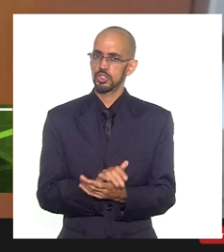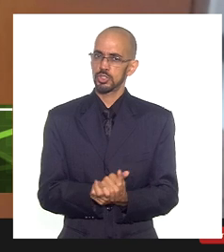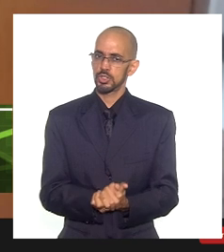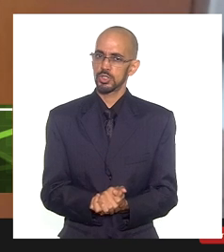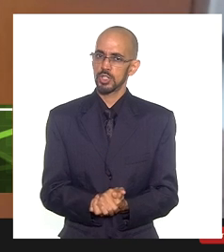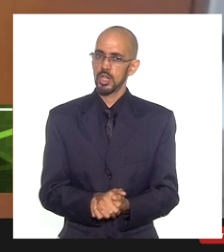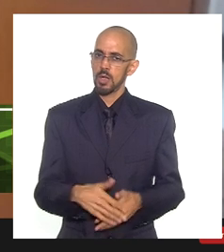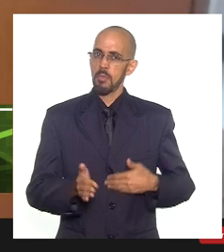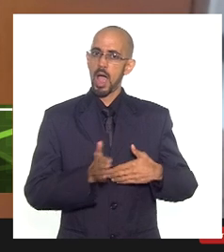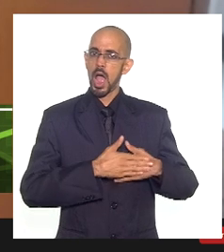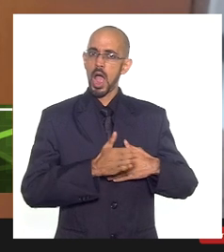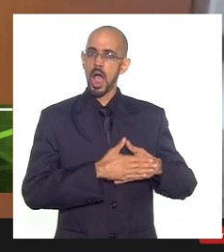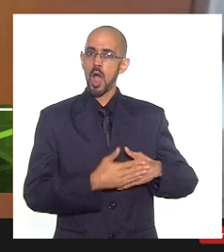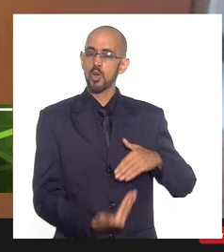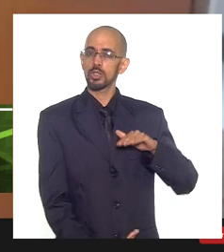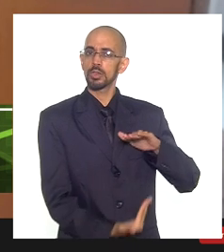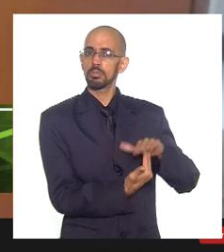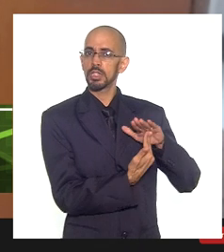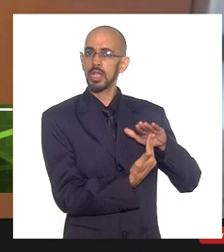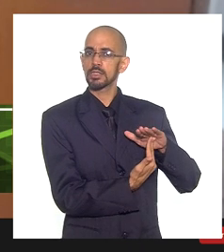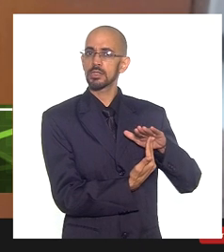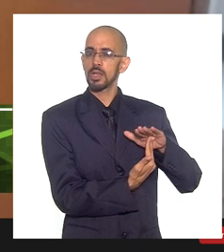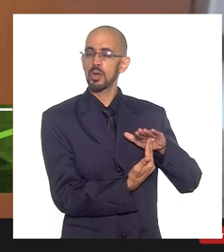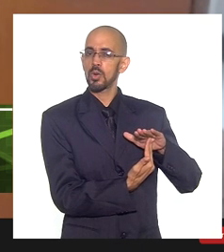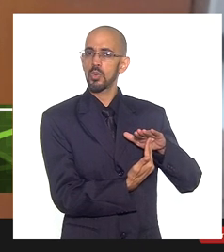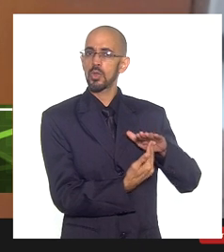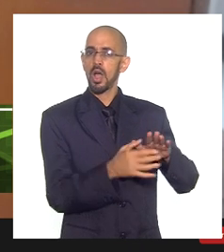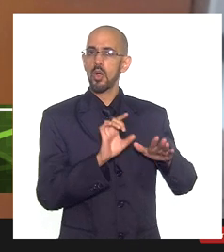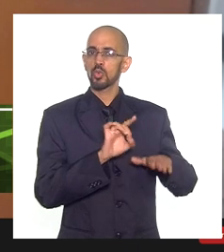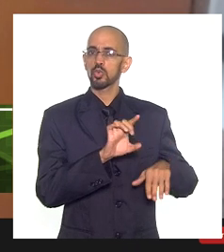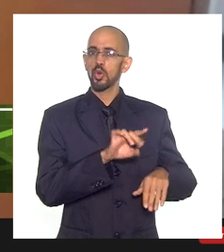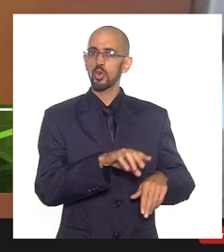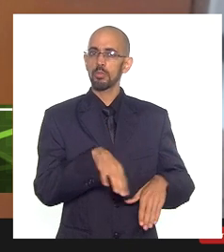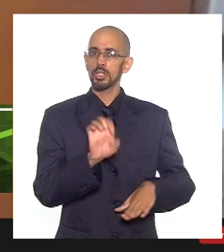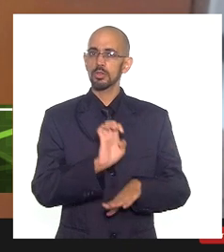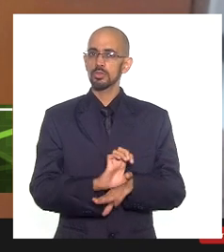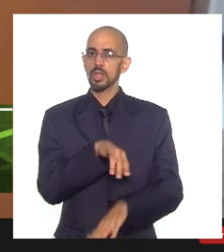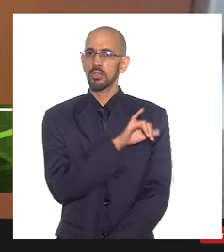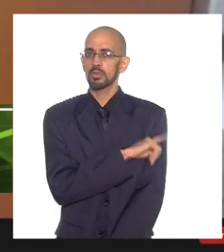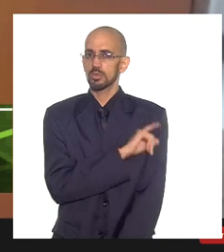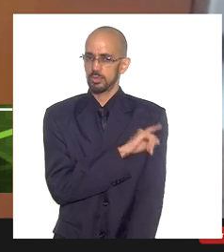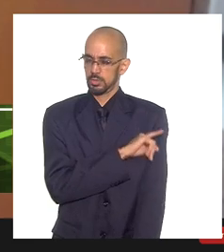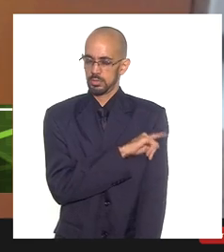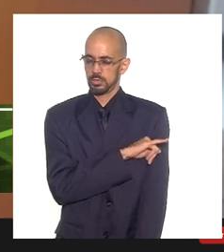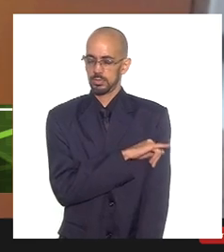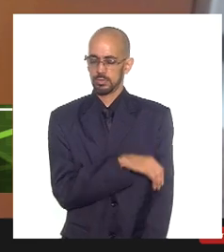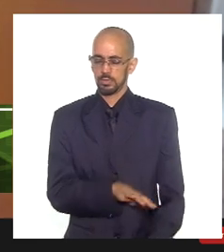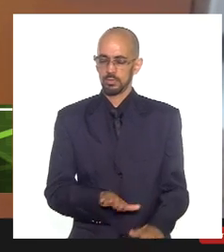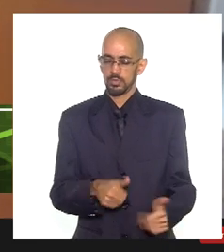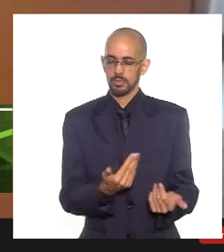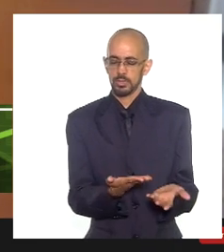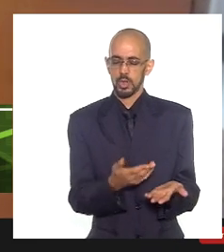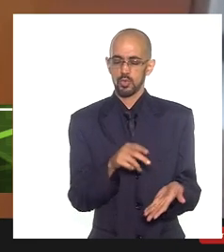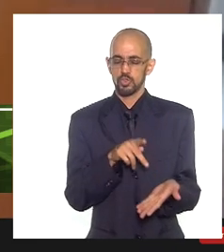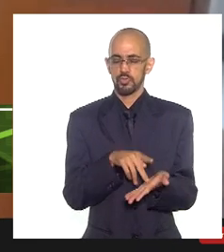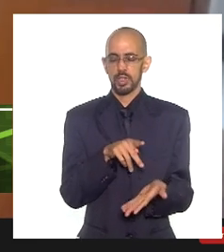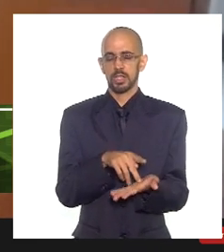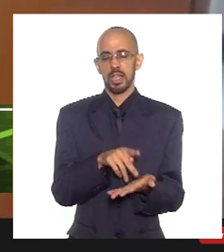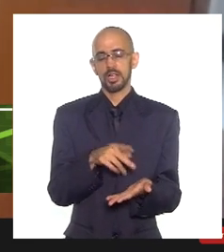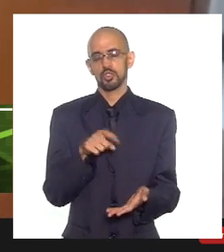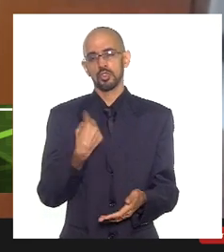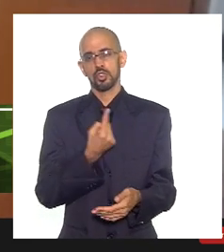da autonomia federativa do estado do Rio de Janeiro então a rigor nós